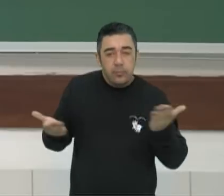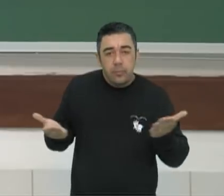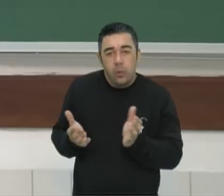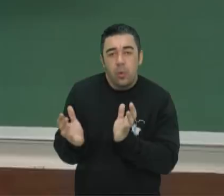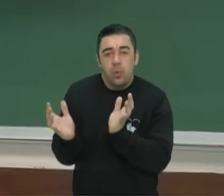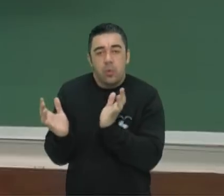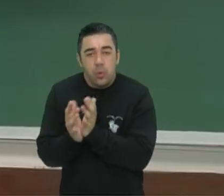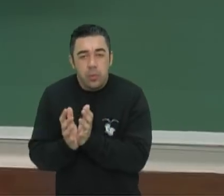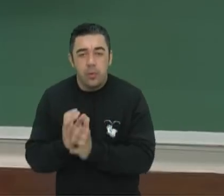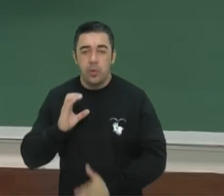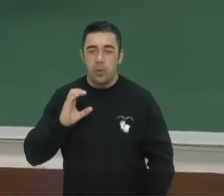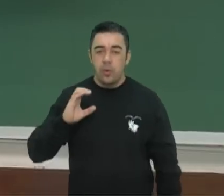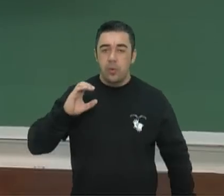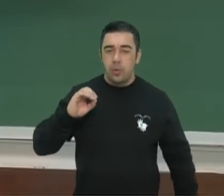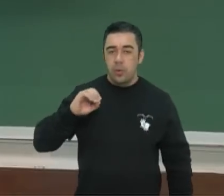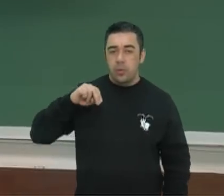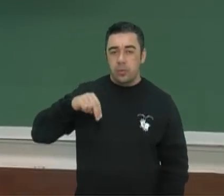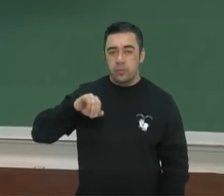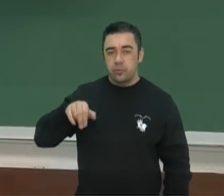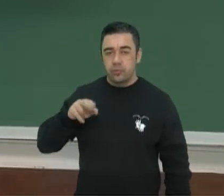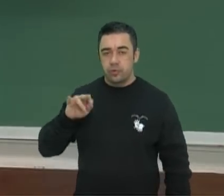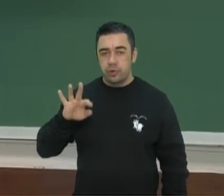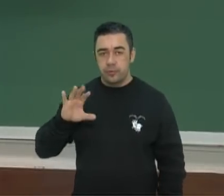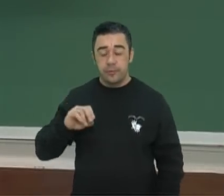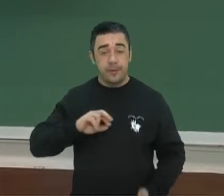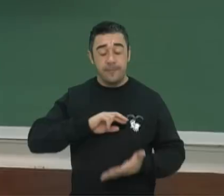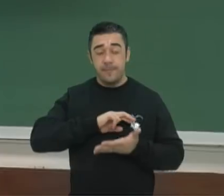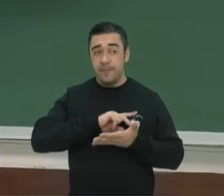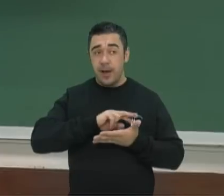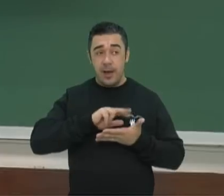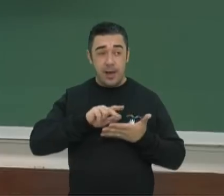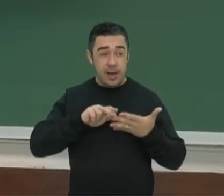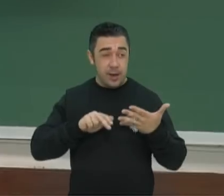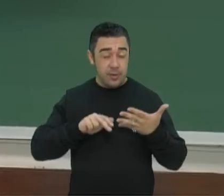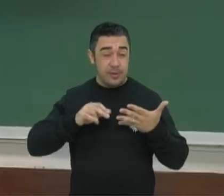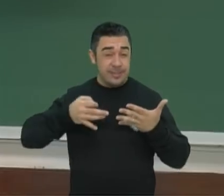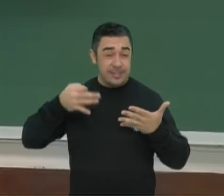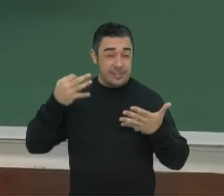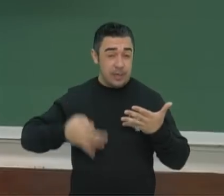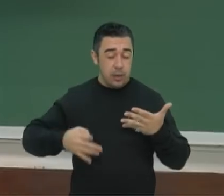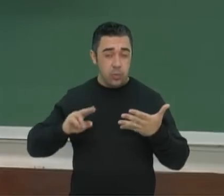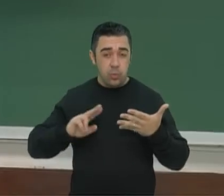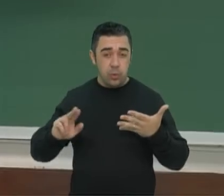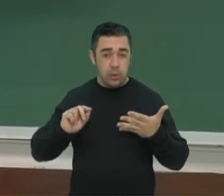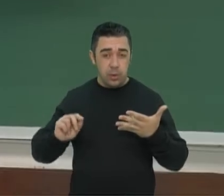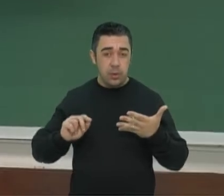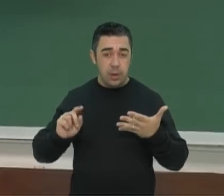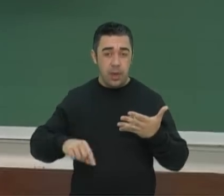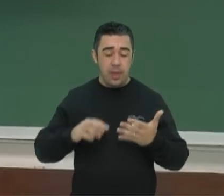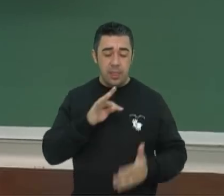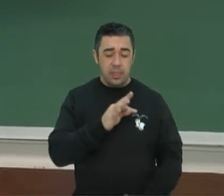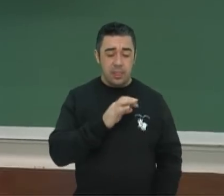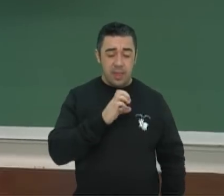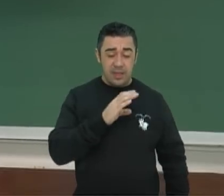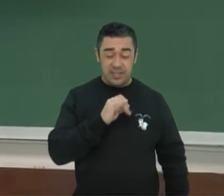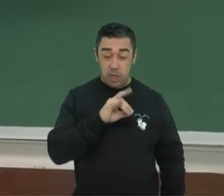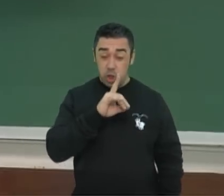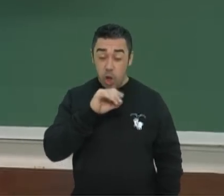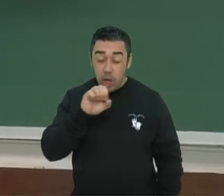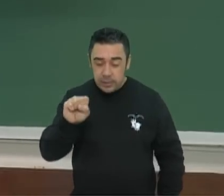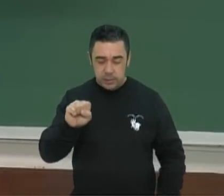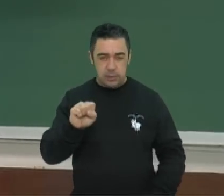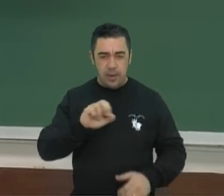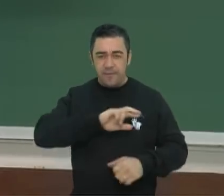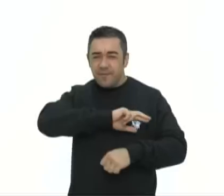dos tecidos conjuntivos, que não é um tipo só, são vários, né? O certo mesmo seria a gente dizer tecidos conjuntivos, né? No